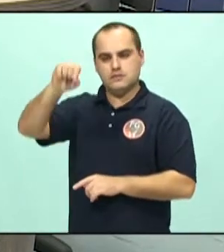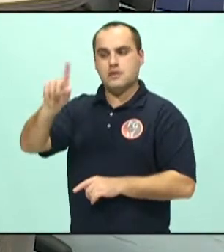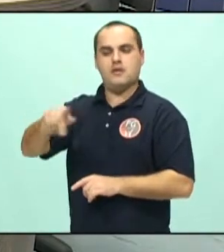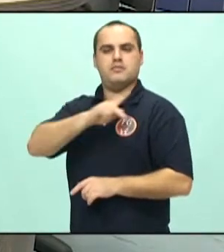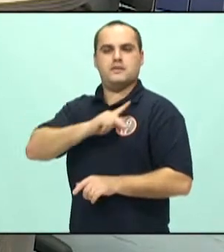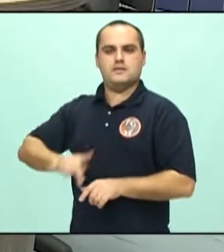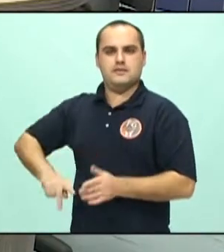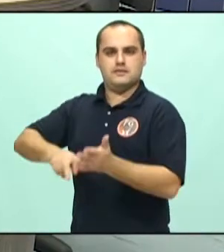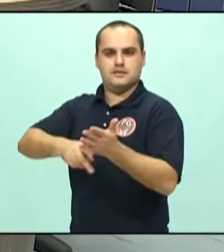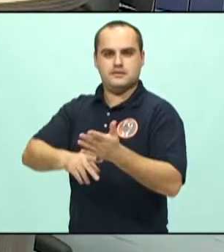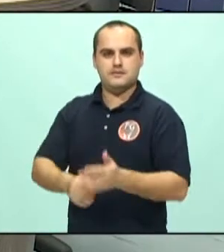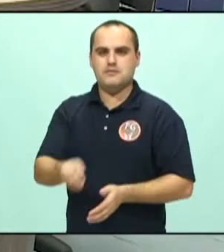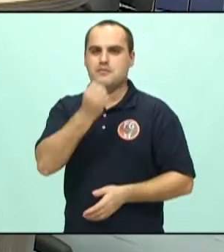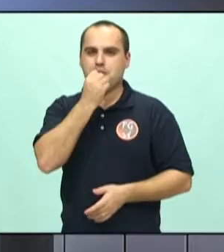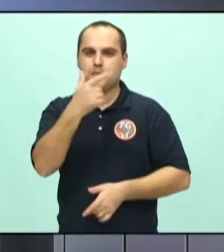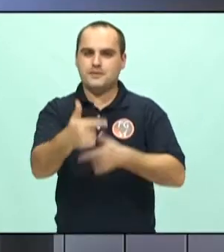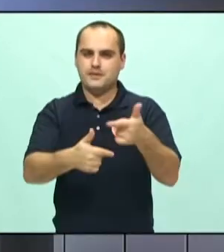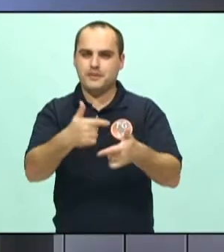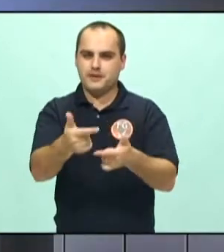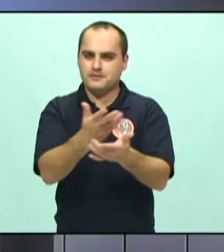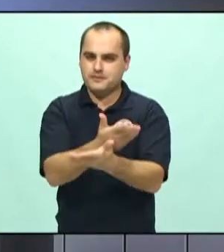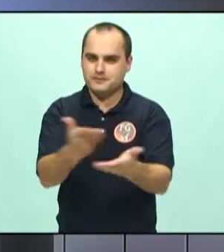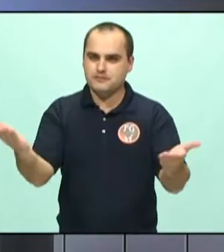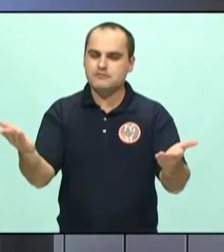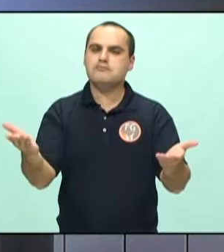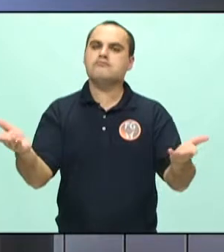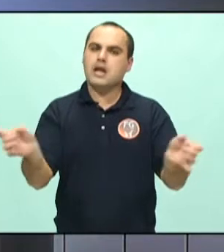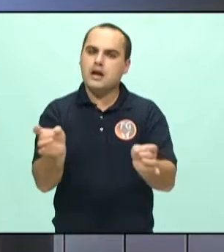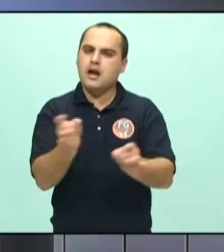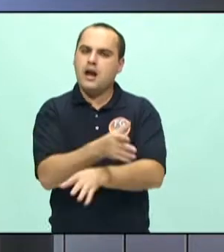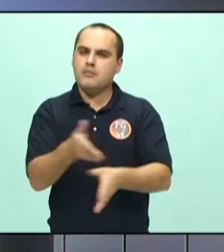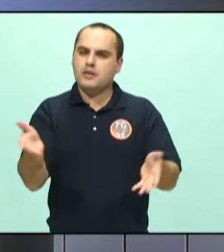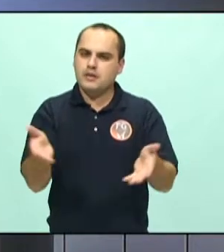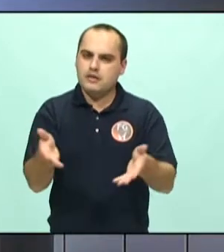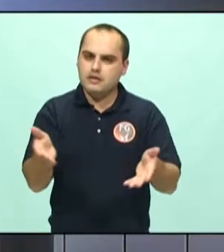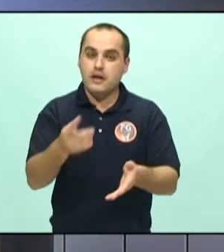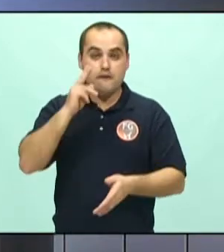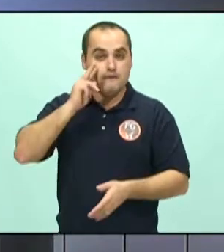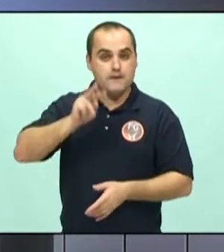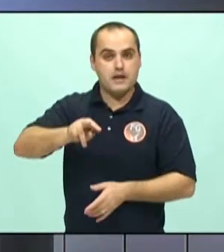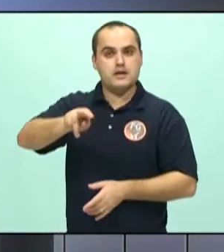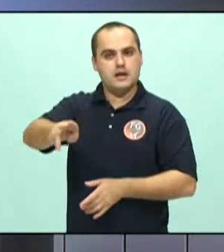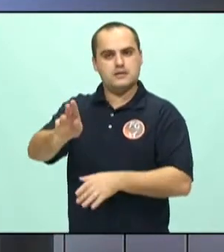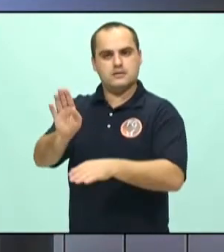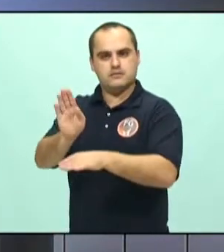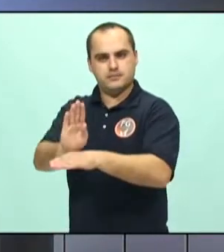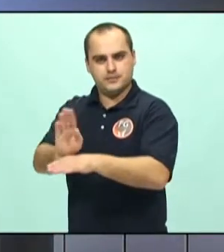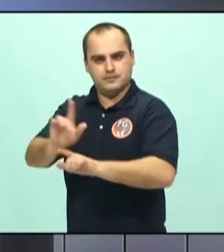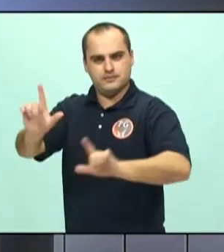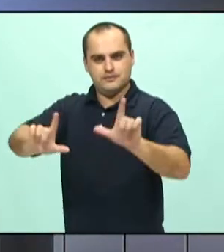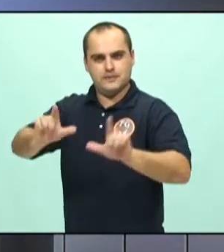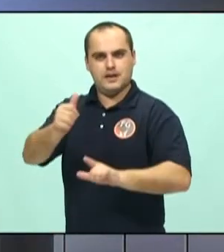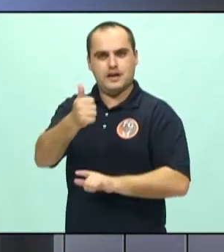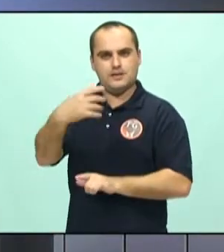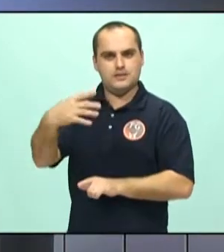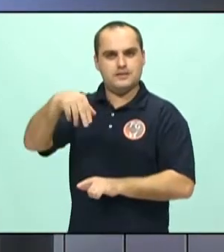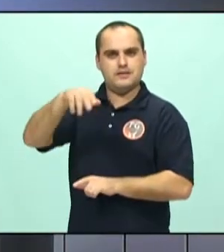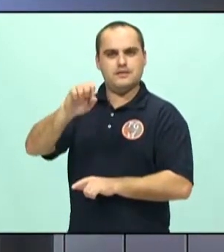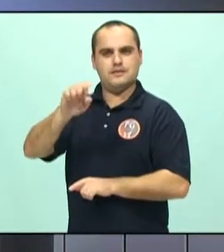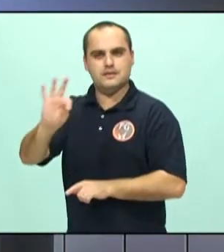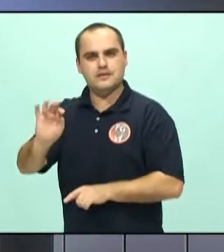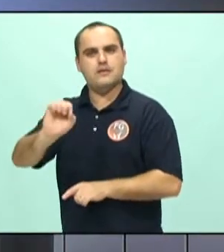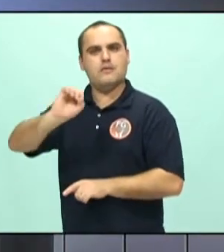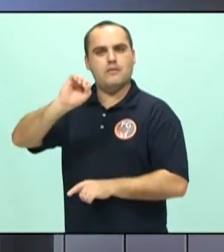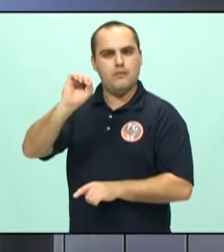excelente trabalho para vocês. E a gente encerra por aqui. Acompanhe este programa pelo canal 14 da NET ou pelo canal da Câmara